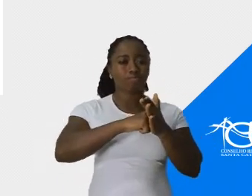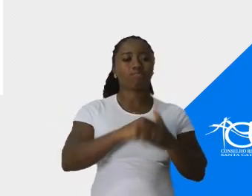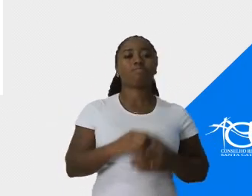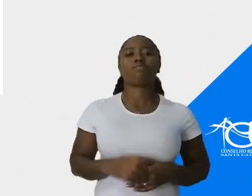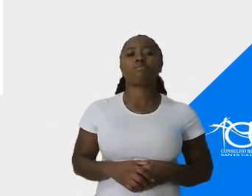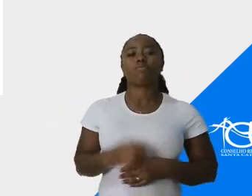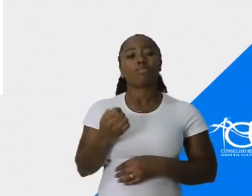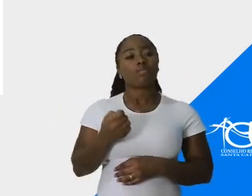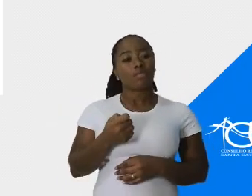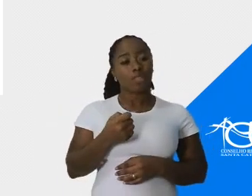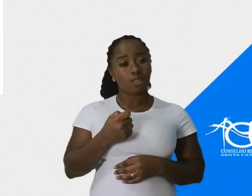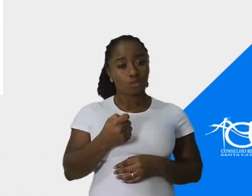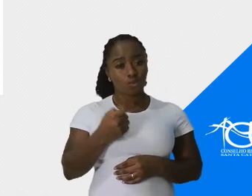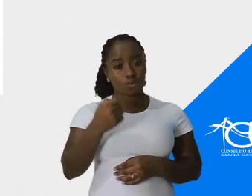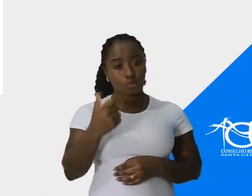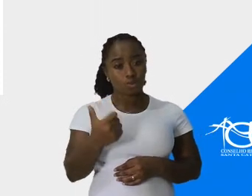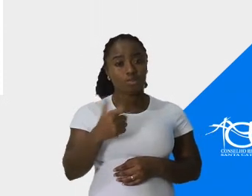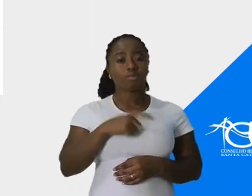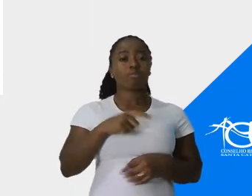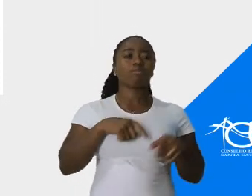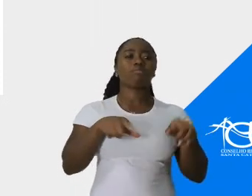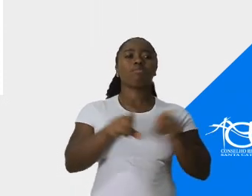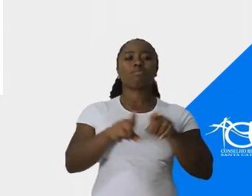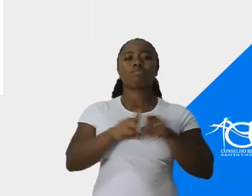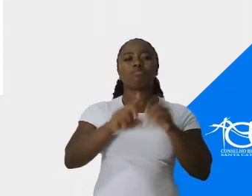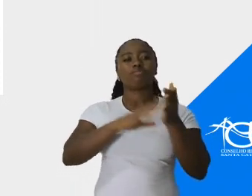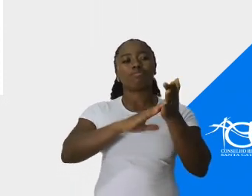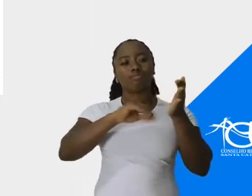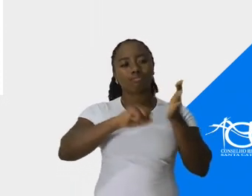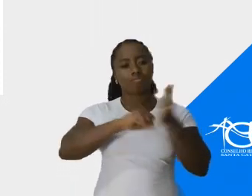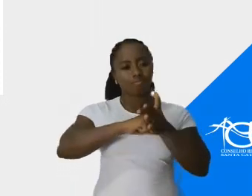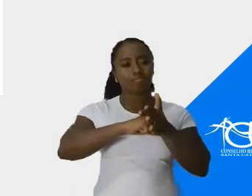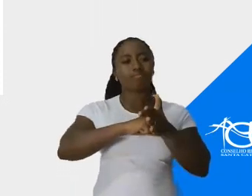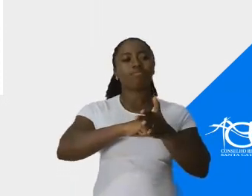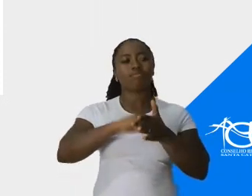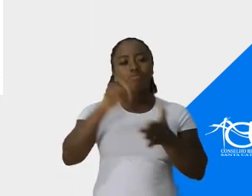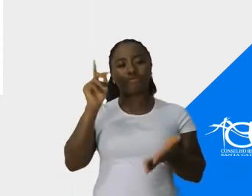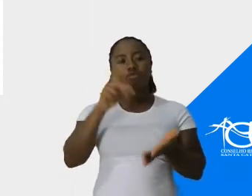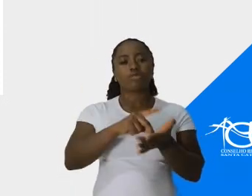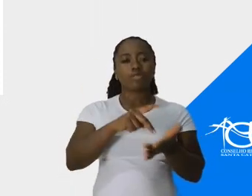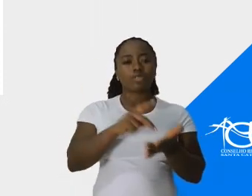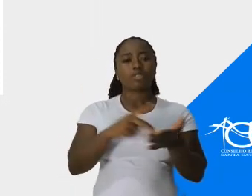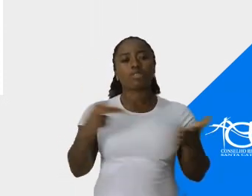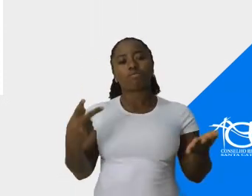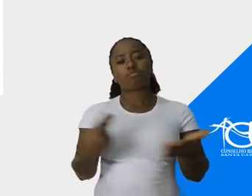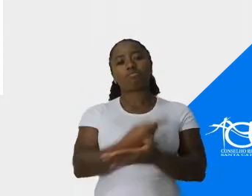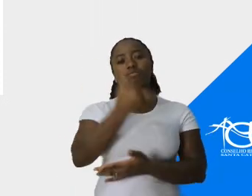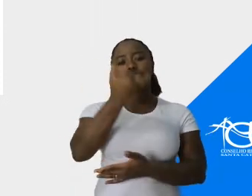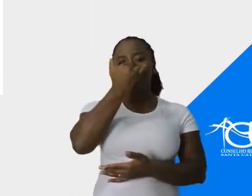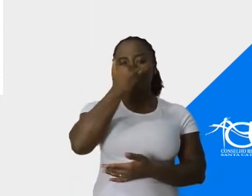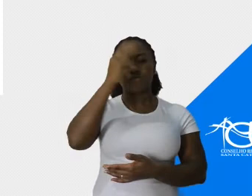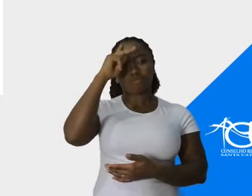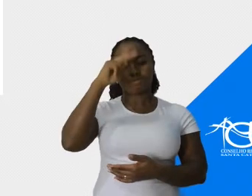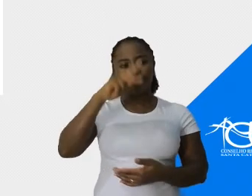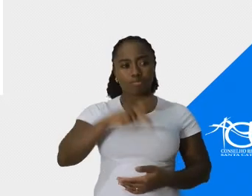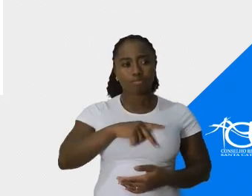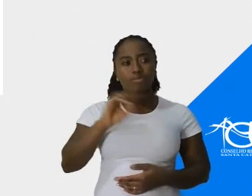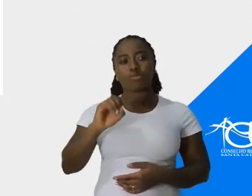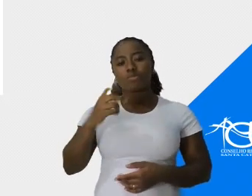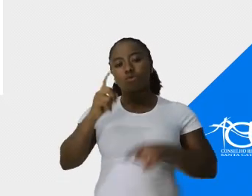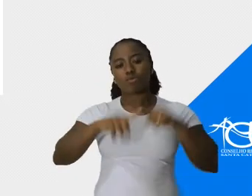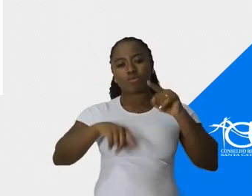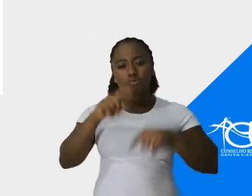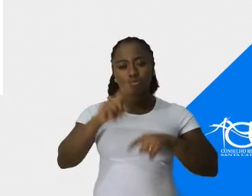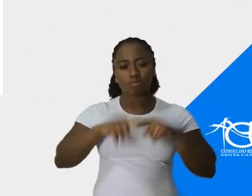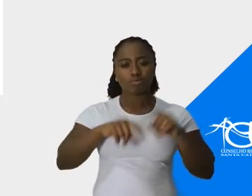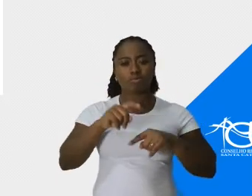chamados acidentes, que aí sim são eventos com lesão, com dano pessoal, né, ou patrimonial, ou ambos. E o terceiro elemento que deve ser associado